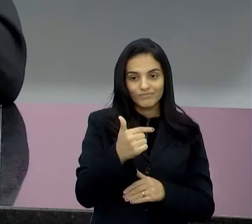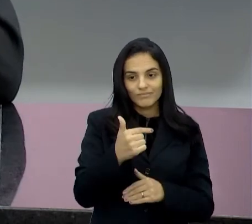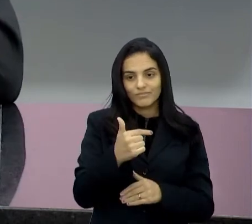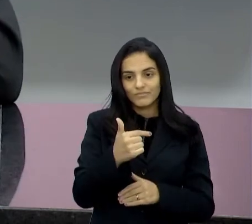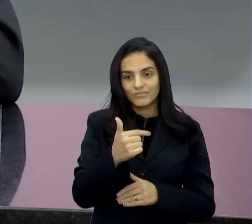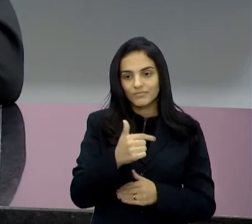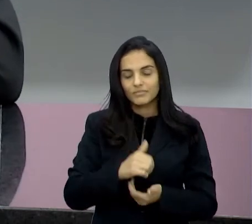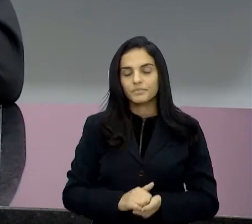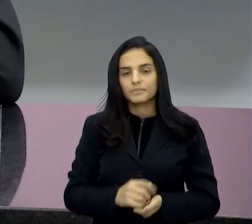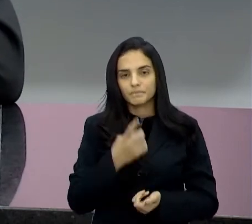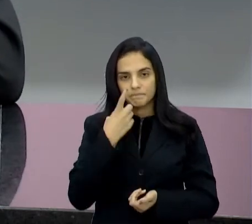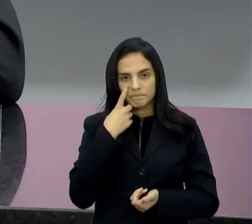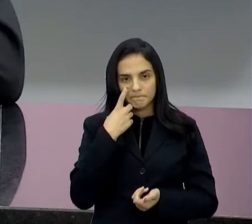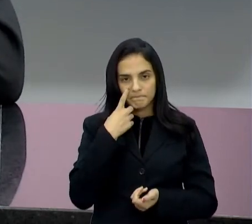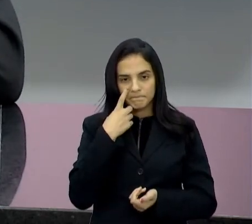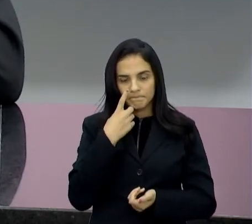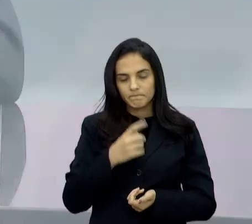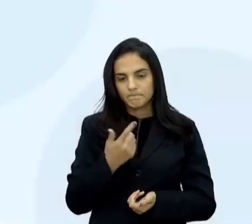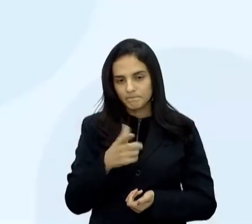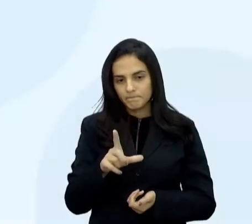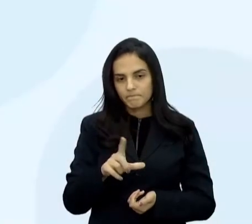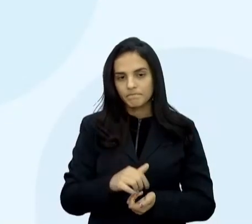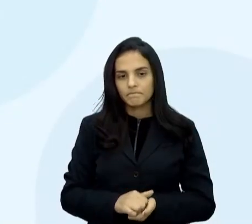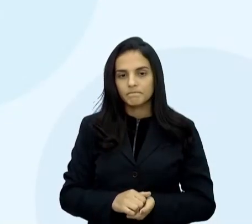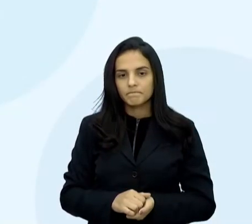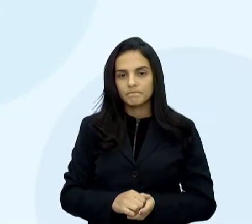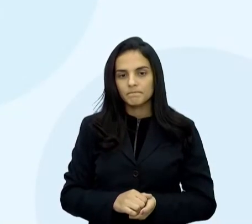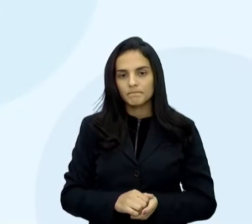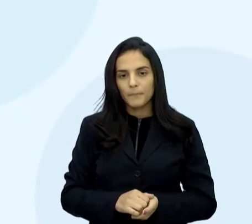Beleza? Vamos lá para a nossa tela mais uma vez.